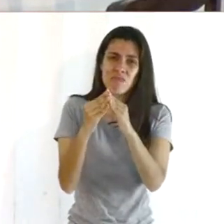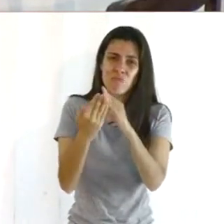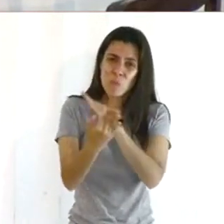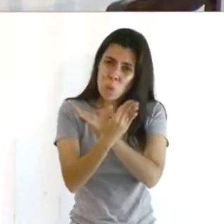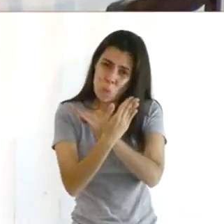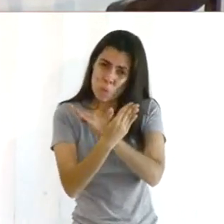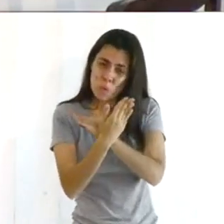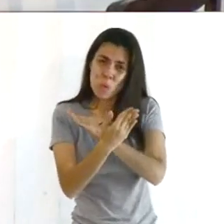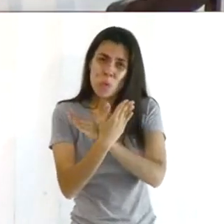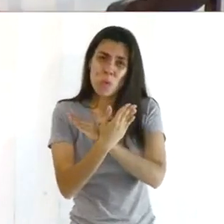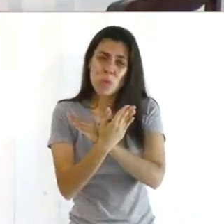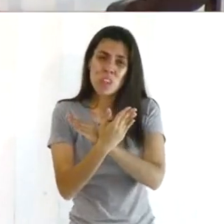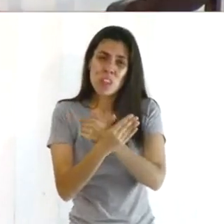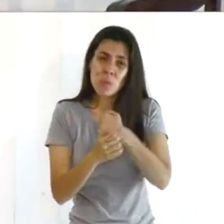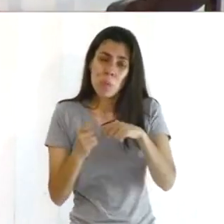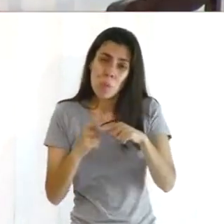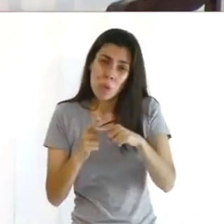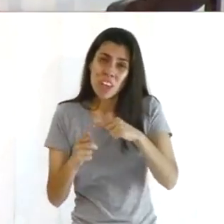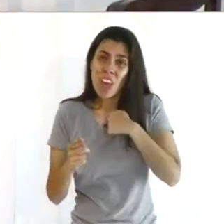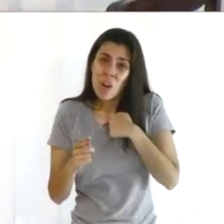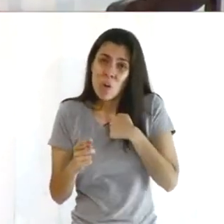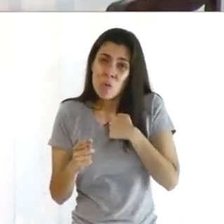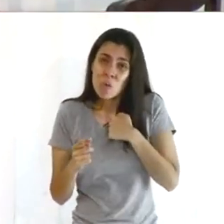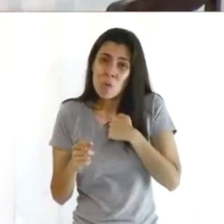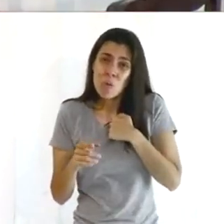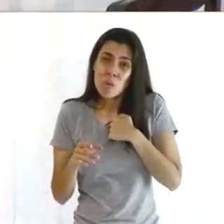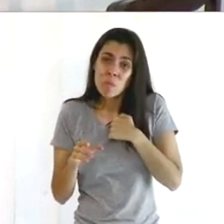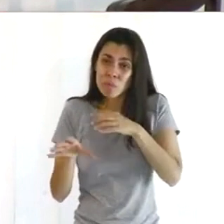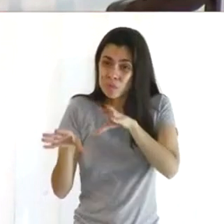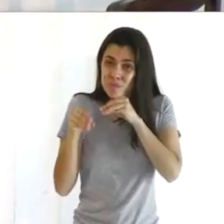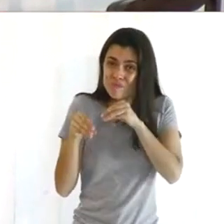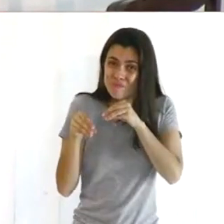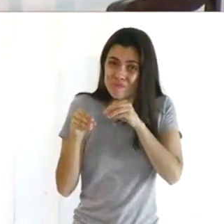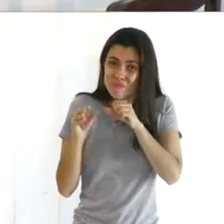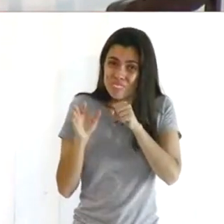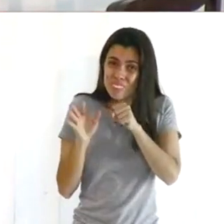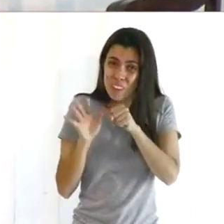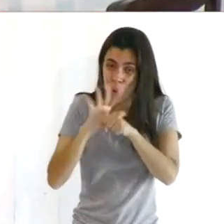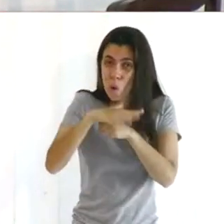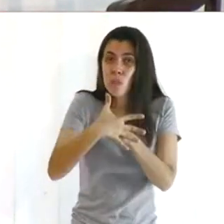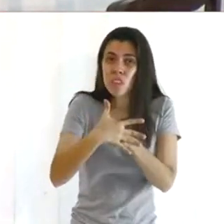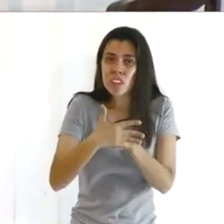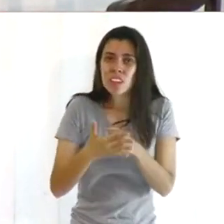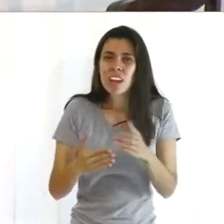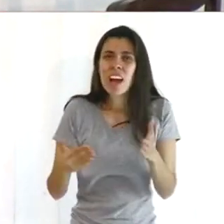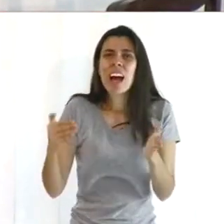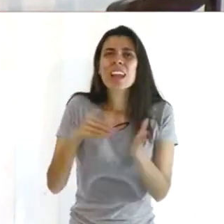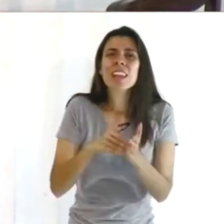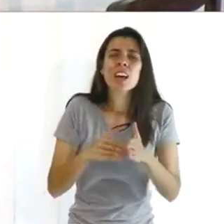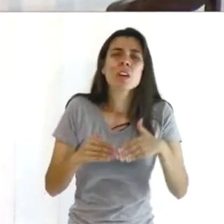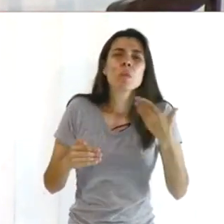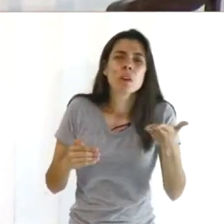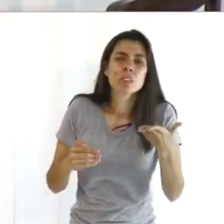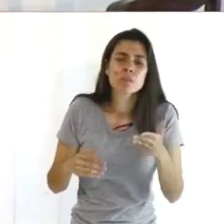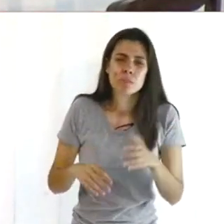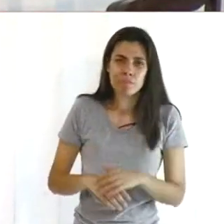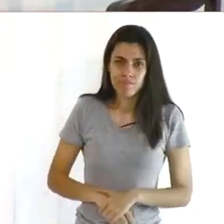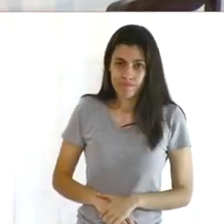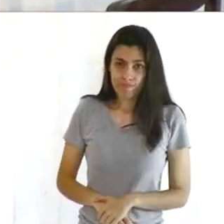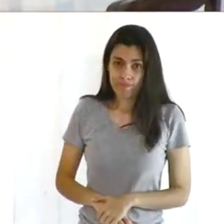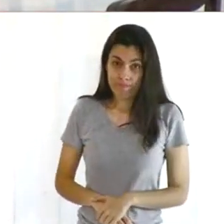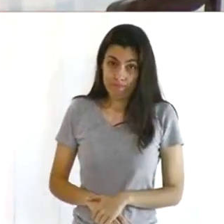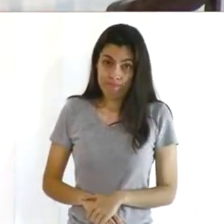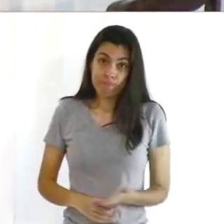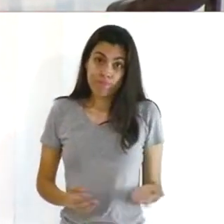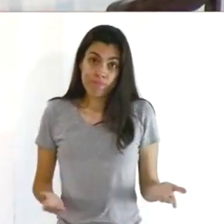a Covid que eu fui acometido? Até quando, Senhor? O rei Davi, o servo, o